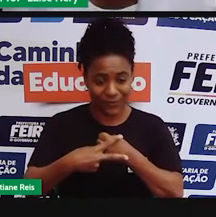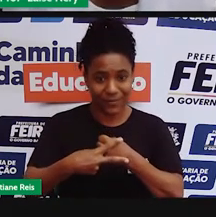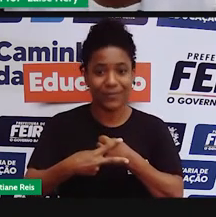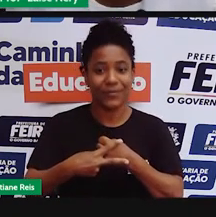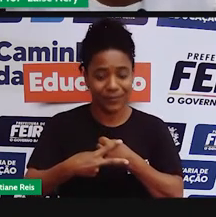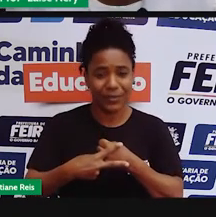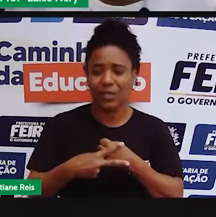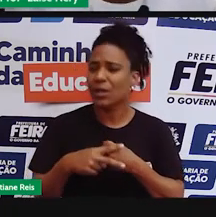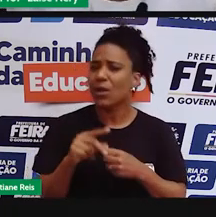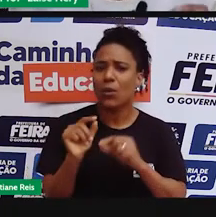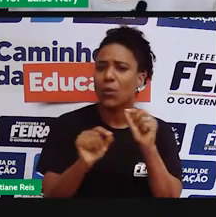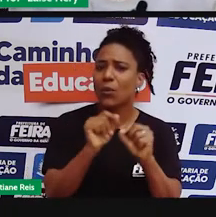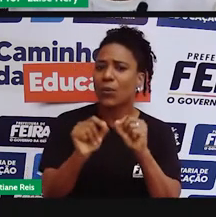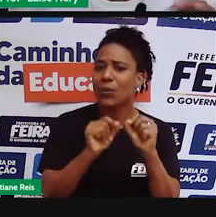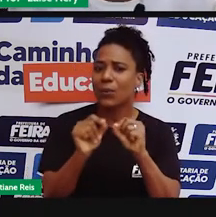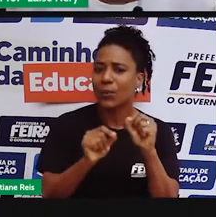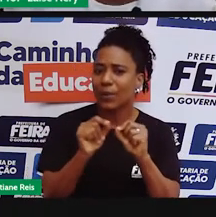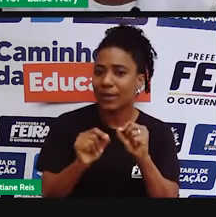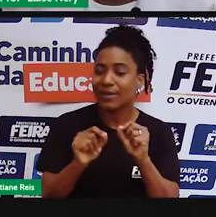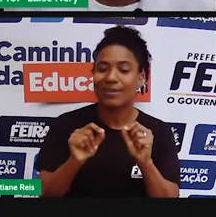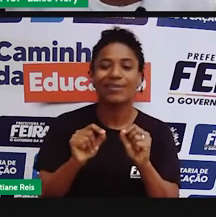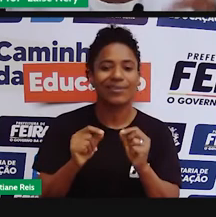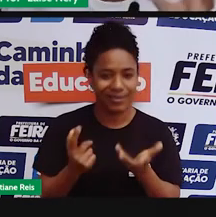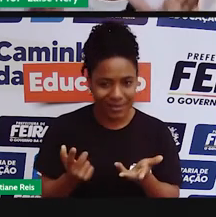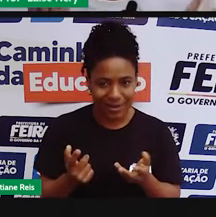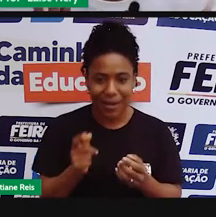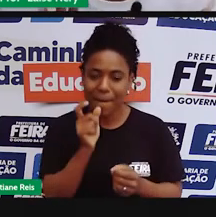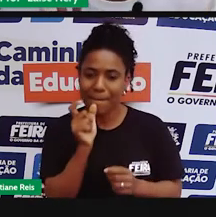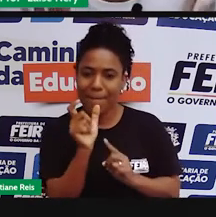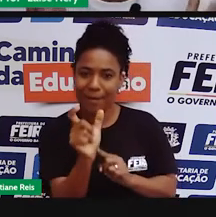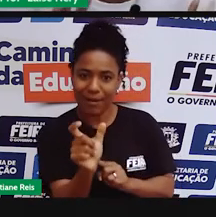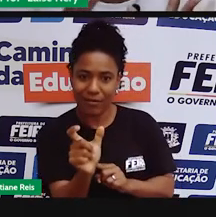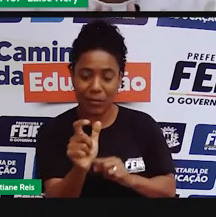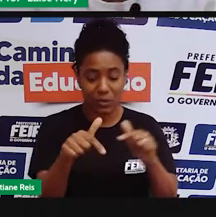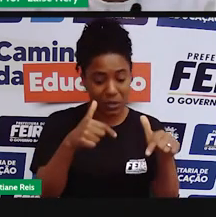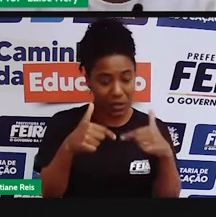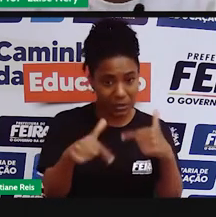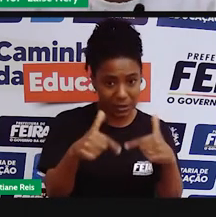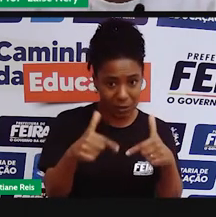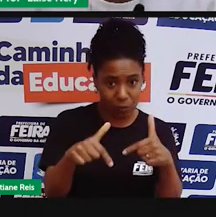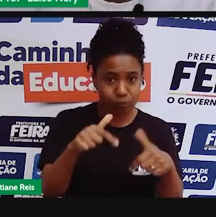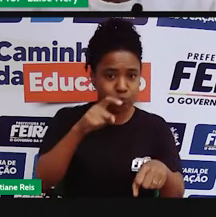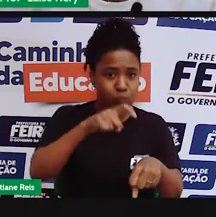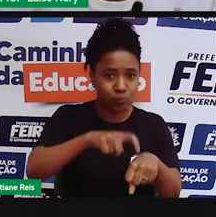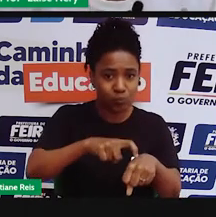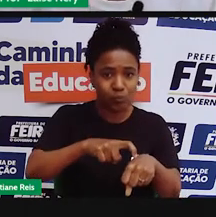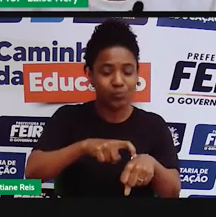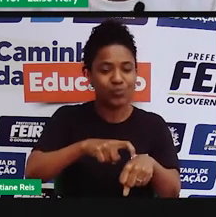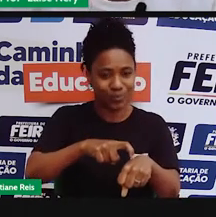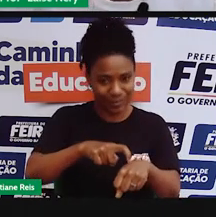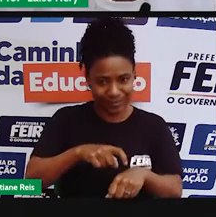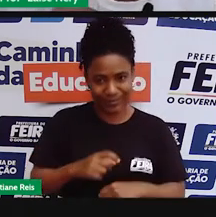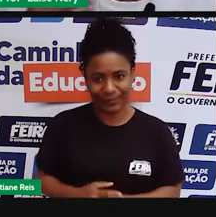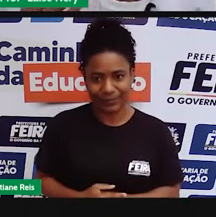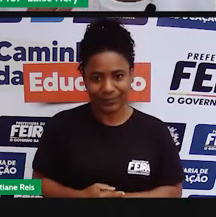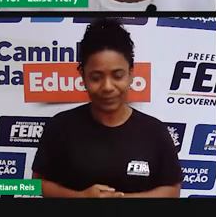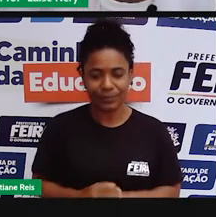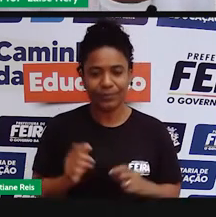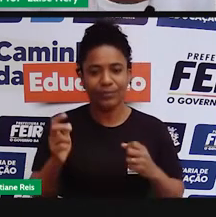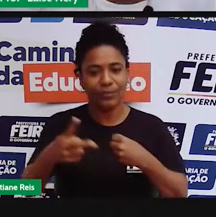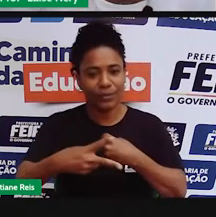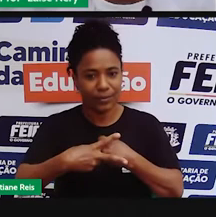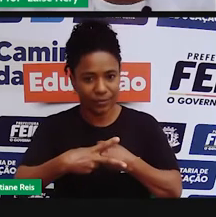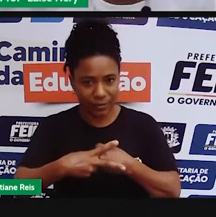é aquela palavra que expressa a ideia de uma ação ocorrida no tempo. Ele pode